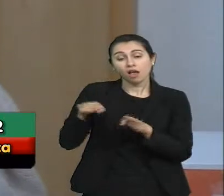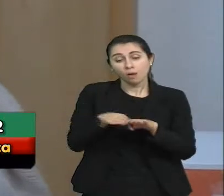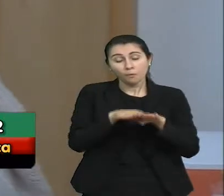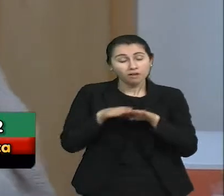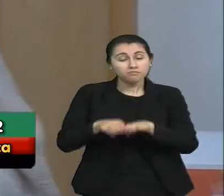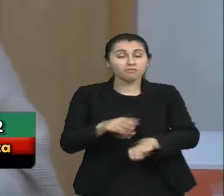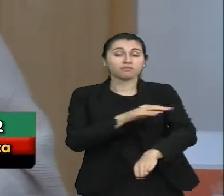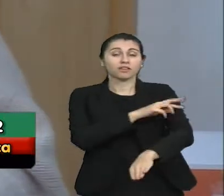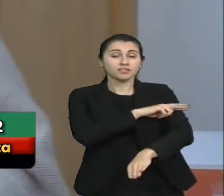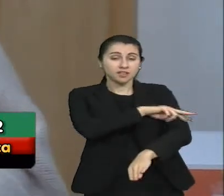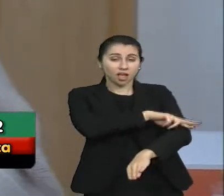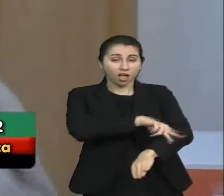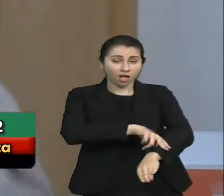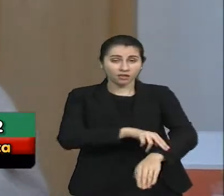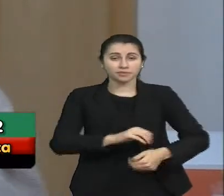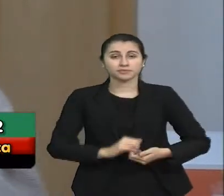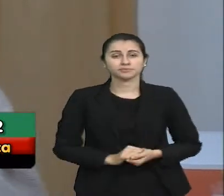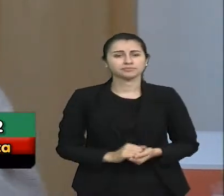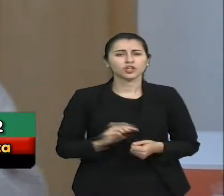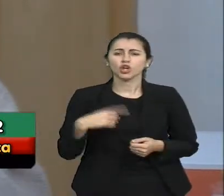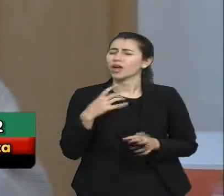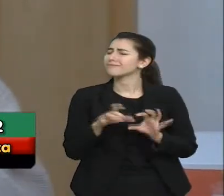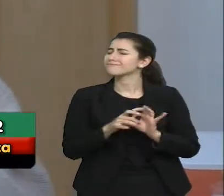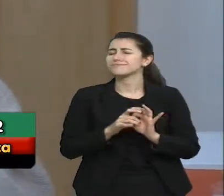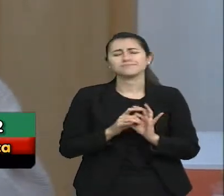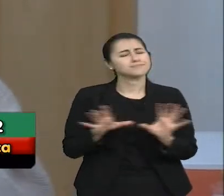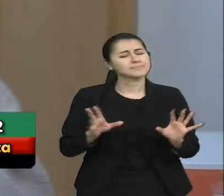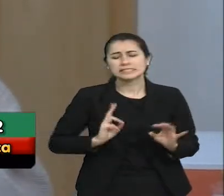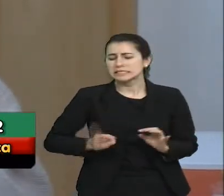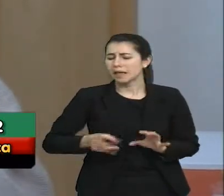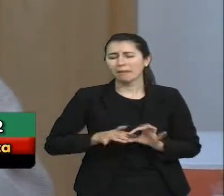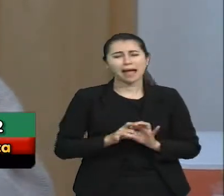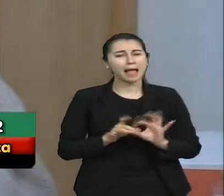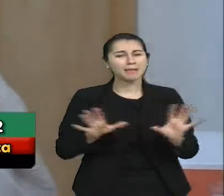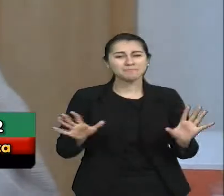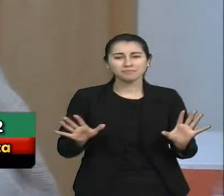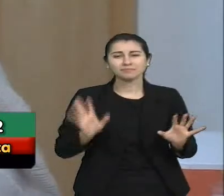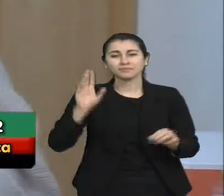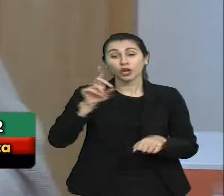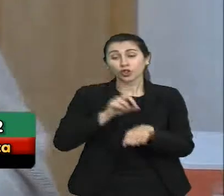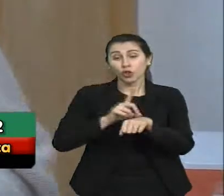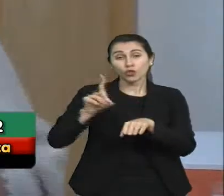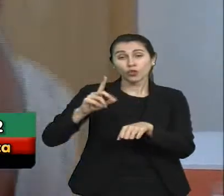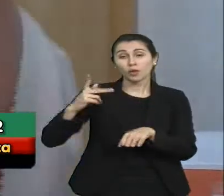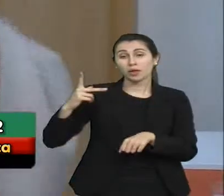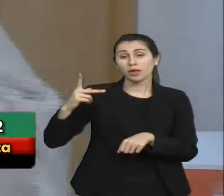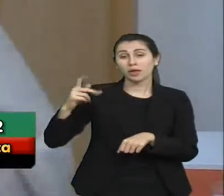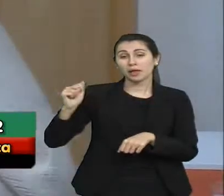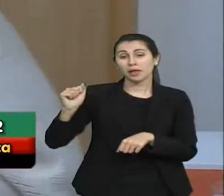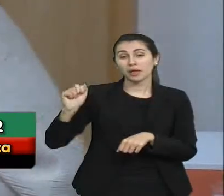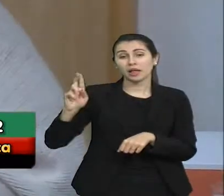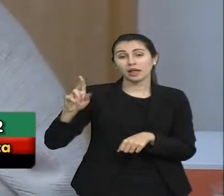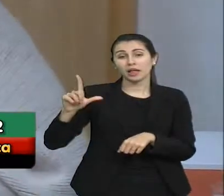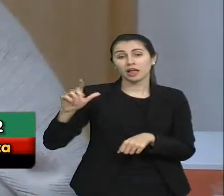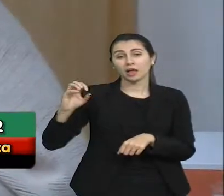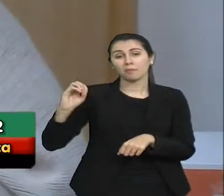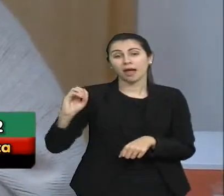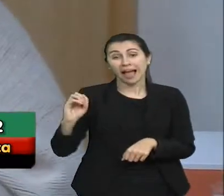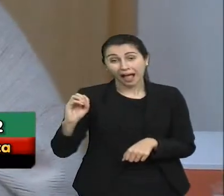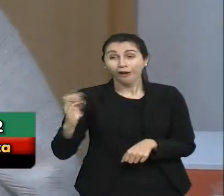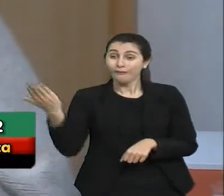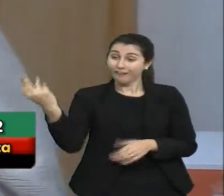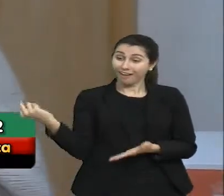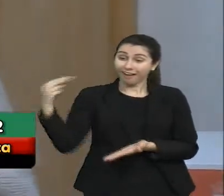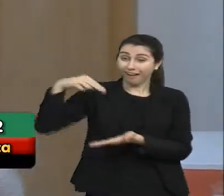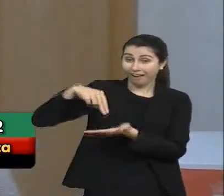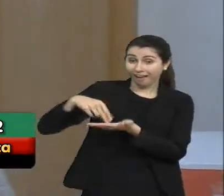Bechara, 407, estamos sempre abertos. Aliás, doutor Paulo, por favor, venha aqui para frente, venha aqui que seu lugar está guardado.